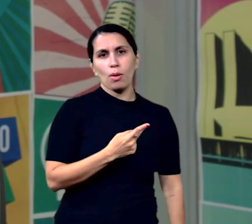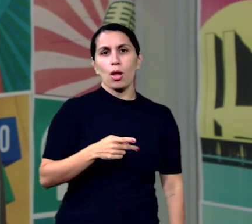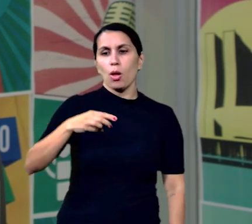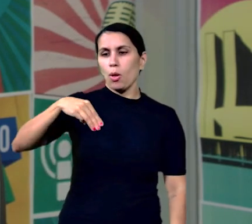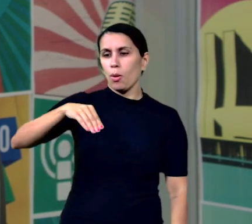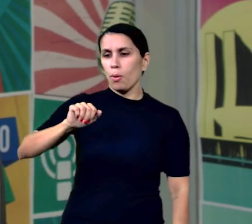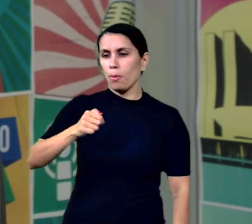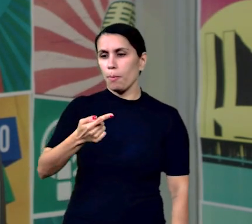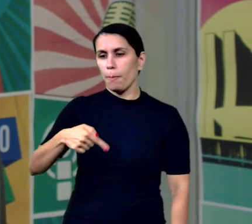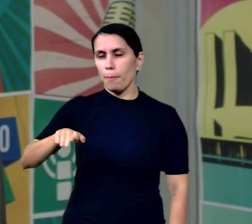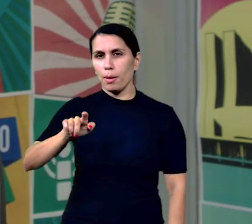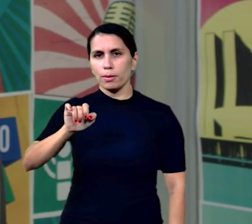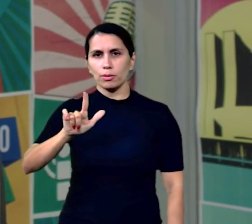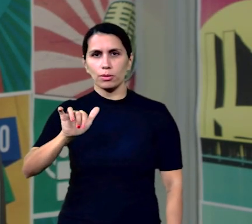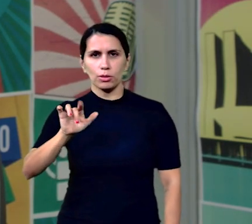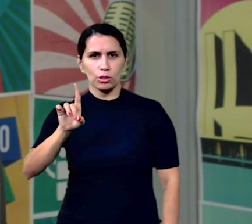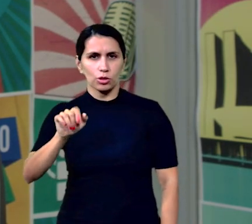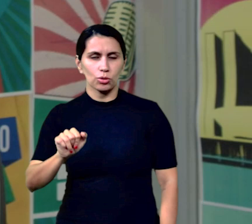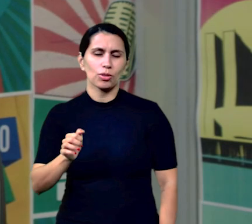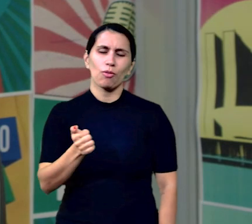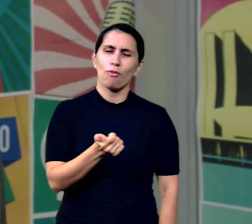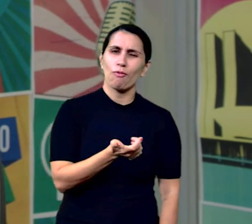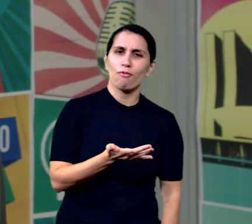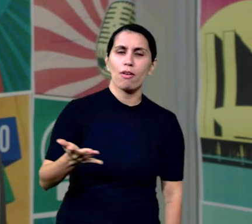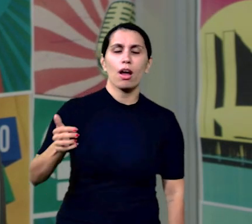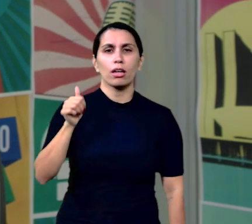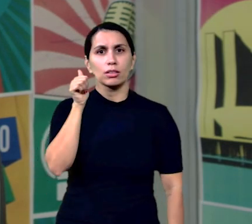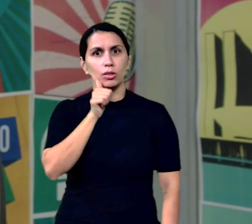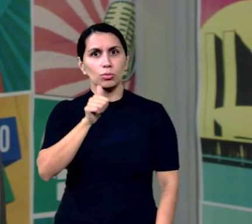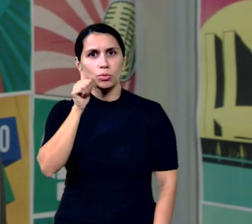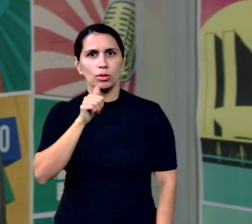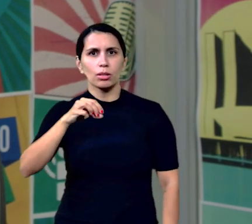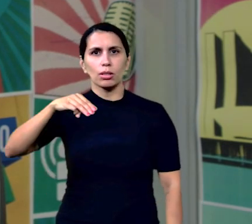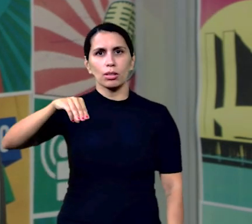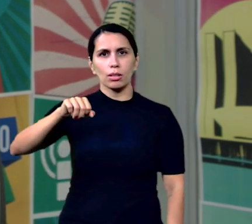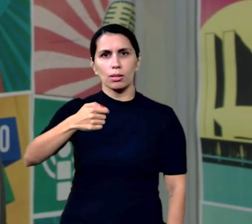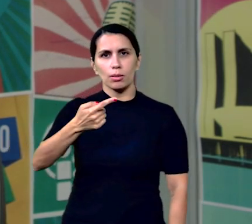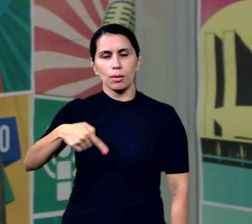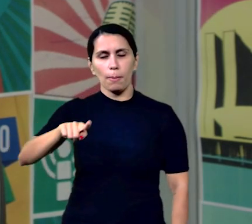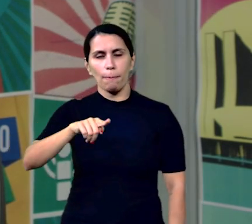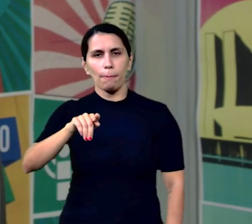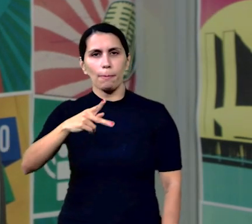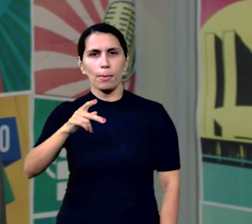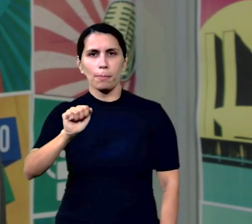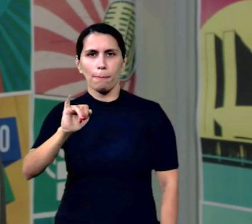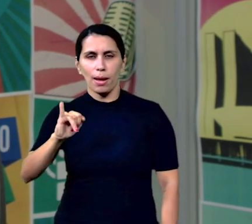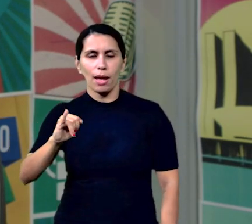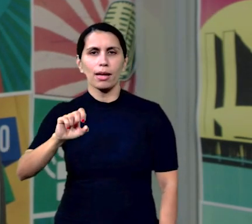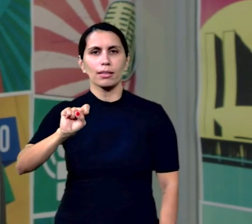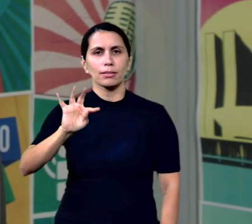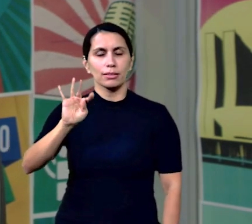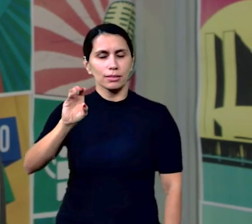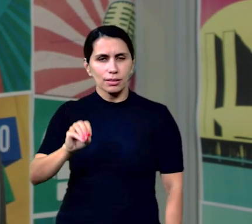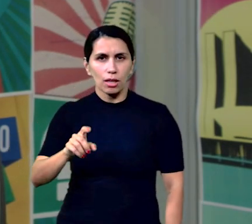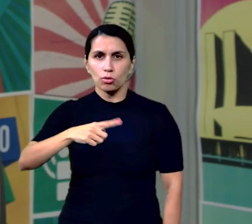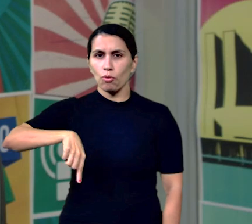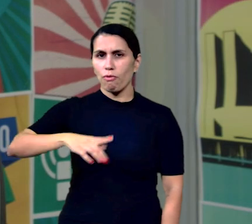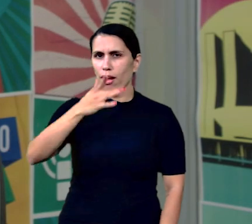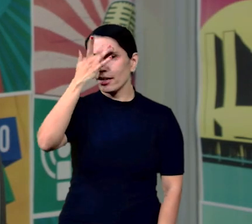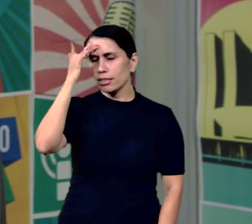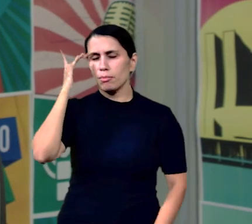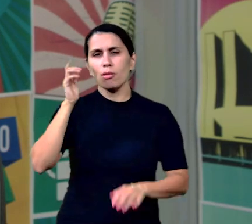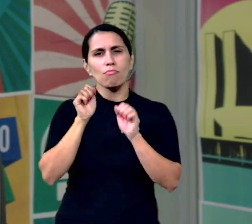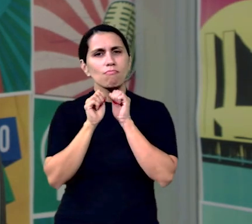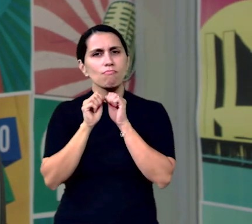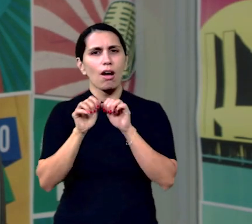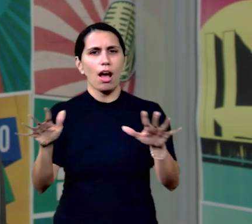Mãe Gilda e não acontece ainda com várias mães e pais, de santo e pessoas, né, que professam essa